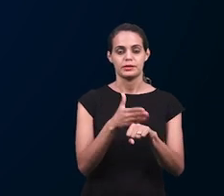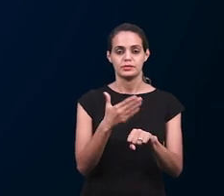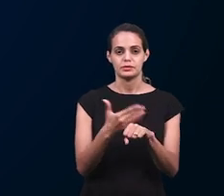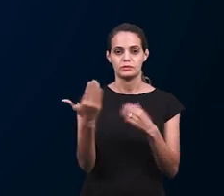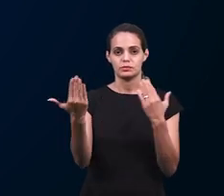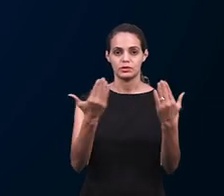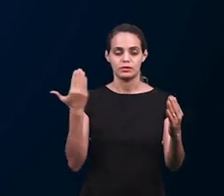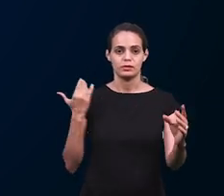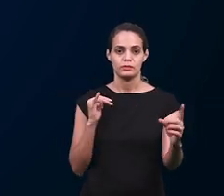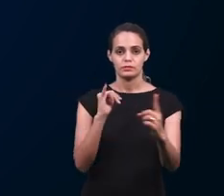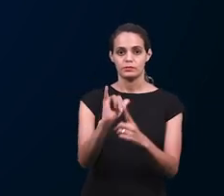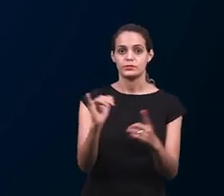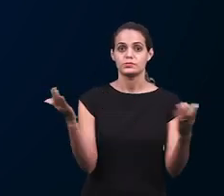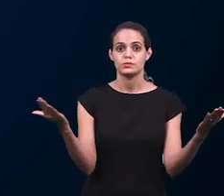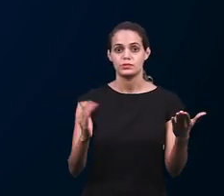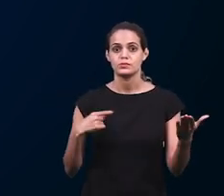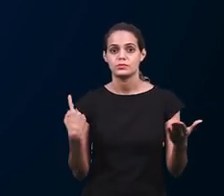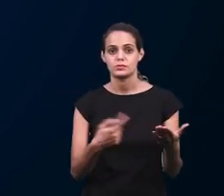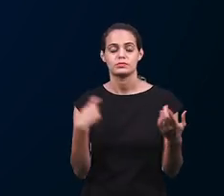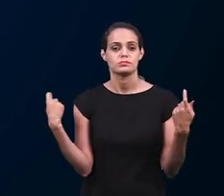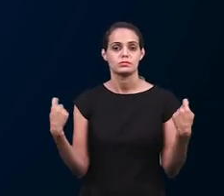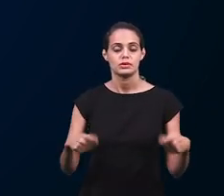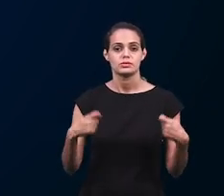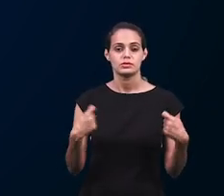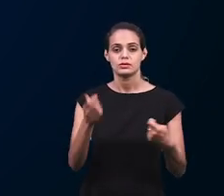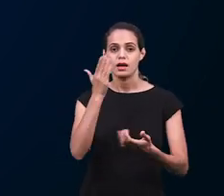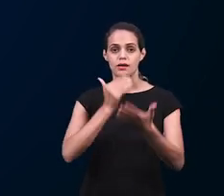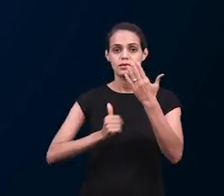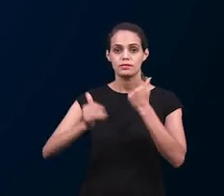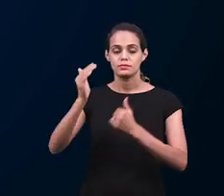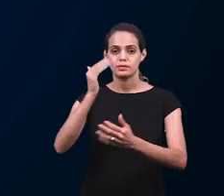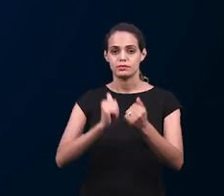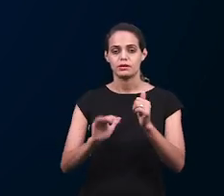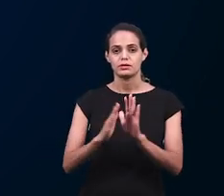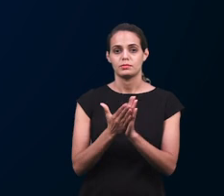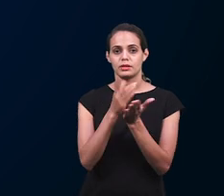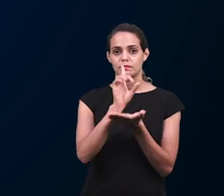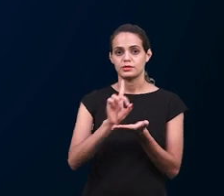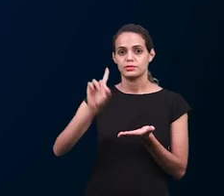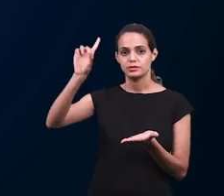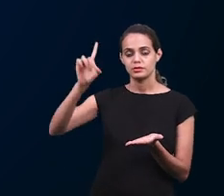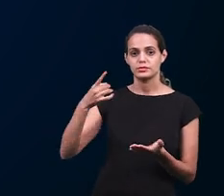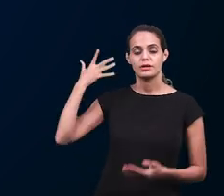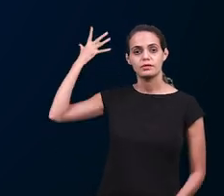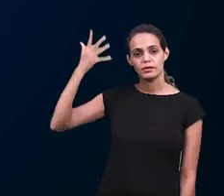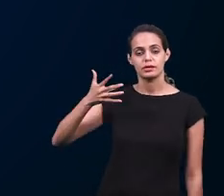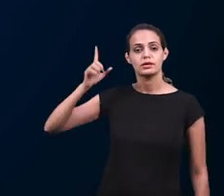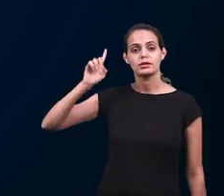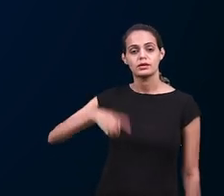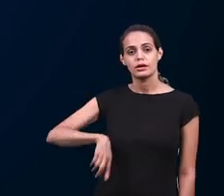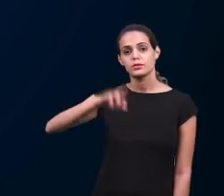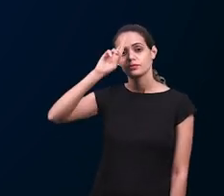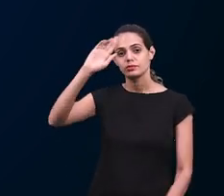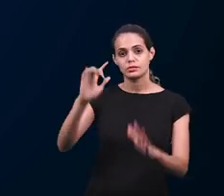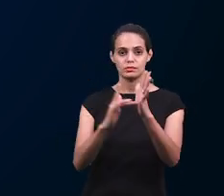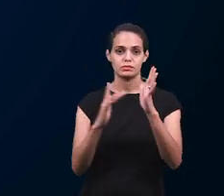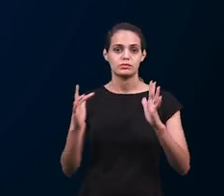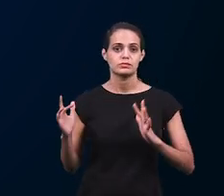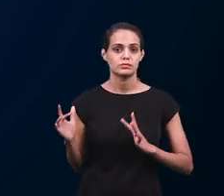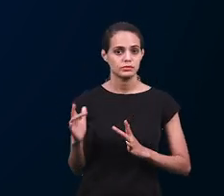profético que hoje precisamos nos alimentar da palavra revelada. E a palavra é o Senhor